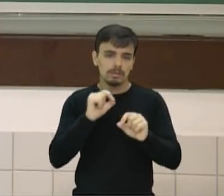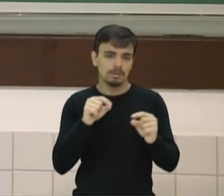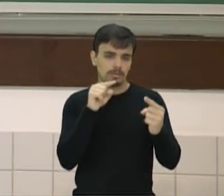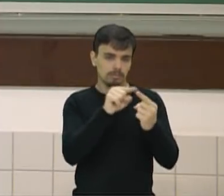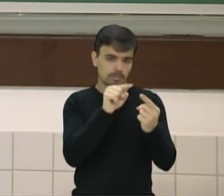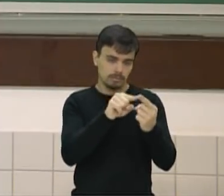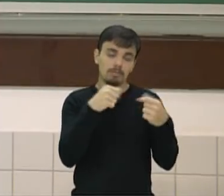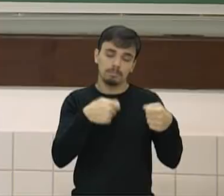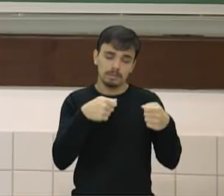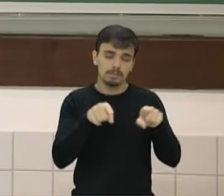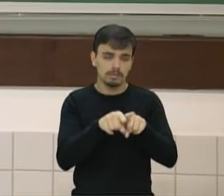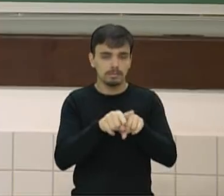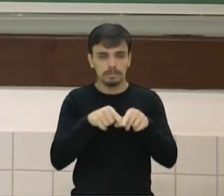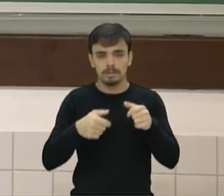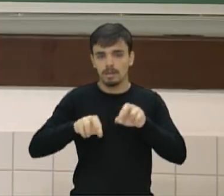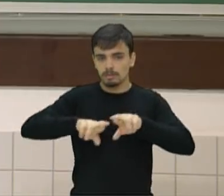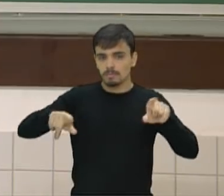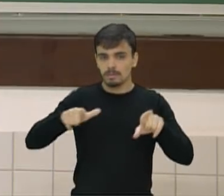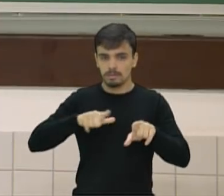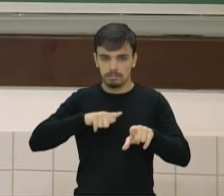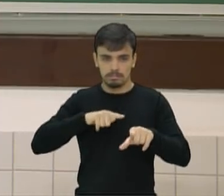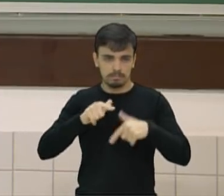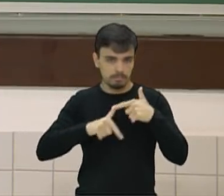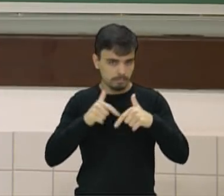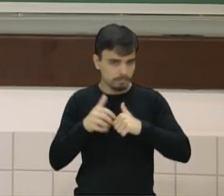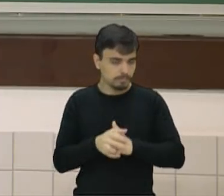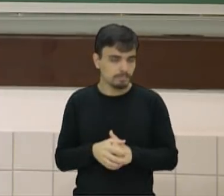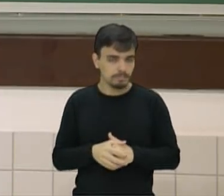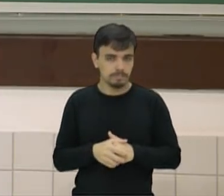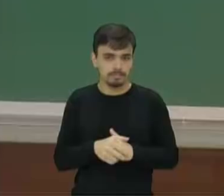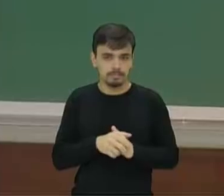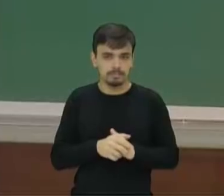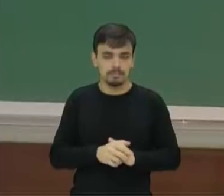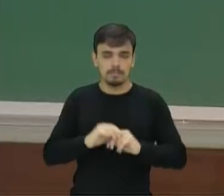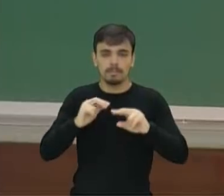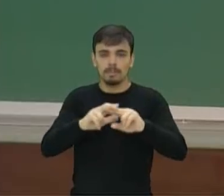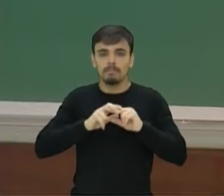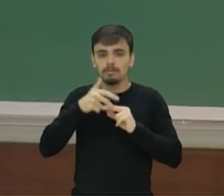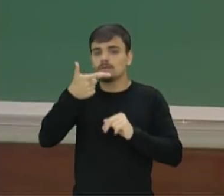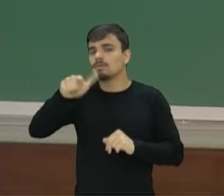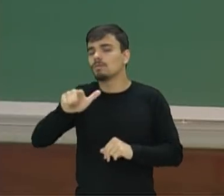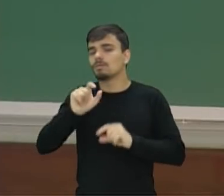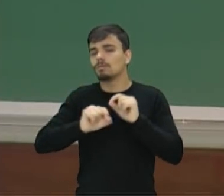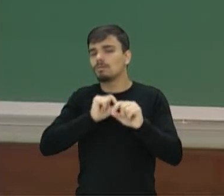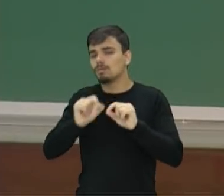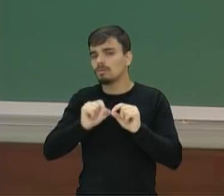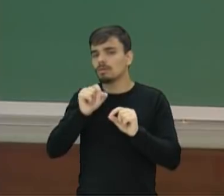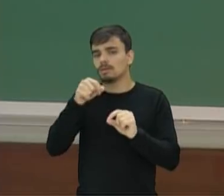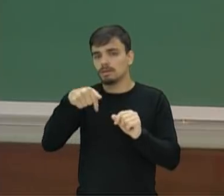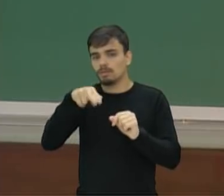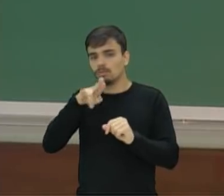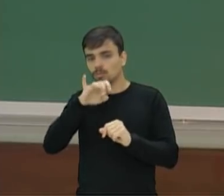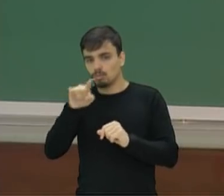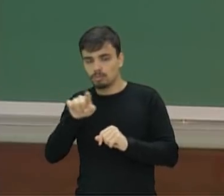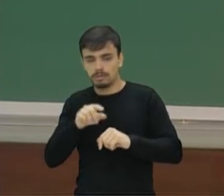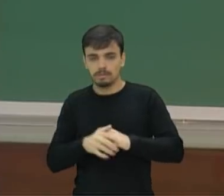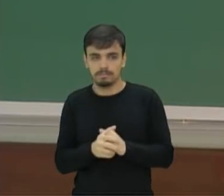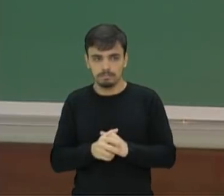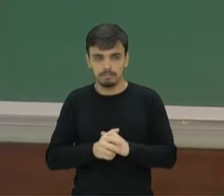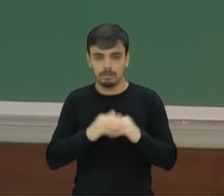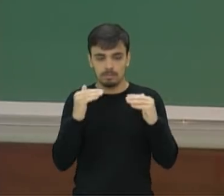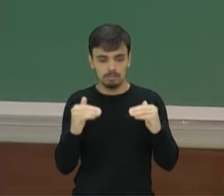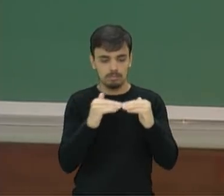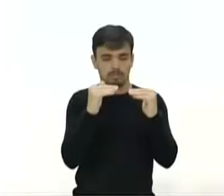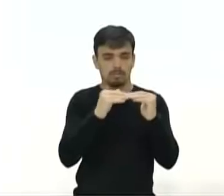função, do seu trabalho, que é diferente do meu. Né? Então vamos para mais um quiz para ver quem está prestando atenção na aula. De acordo